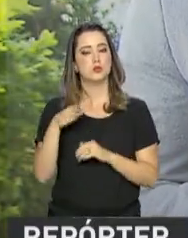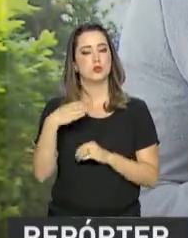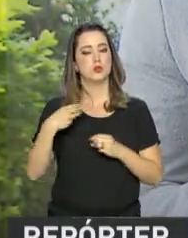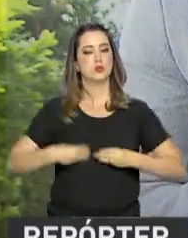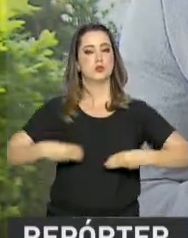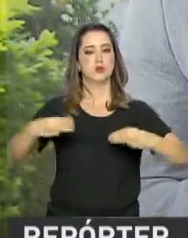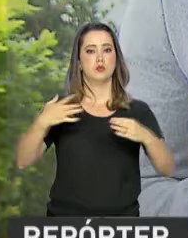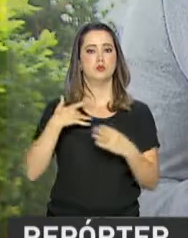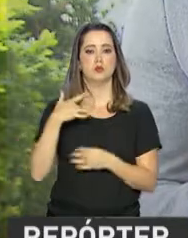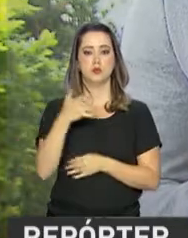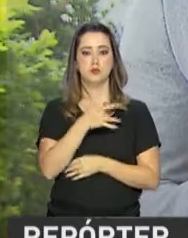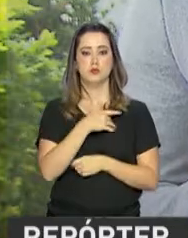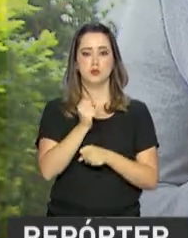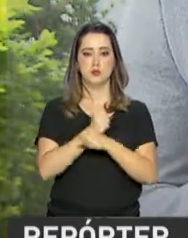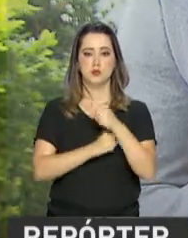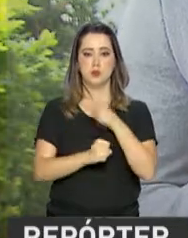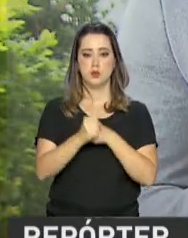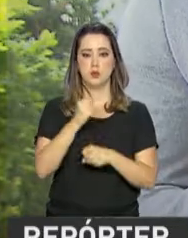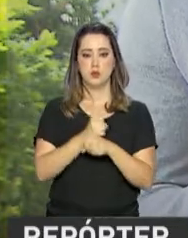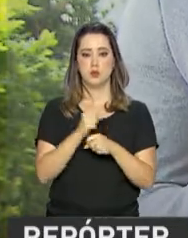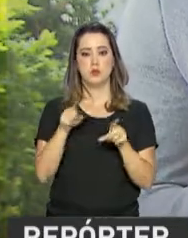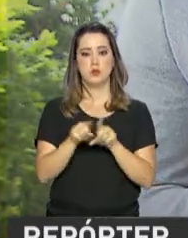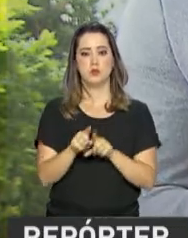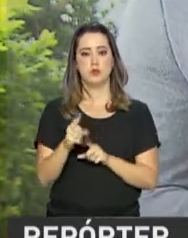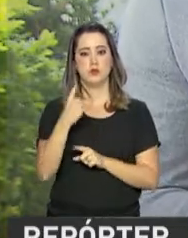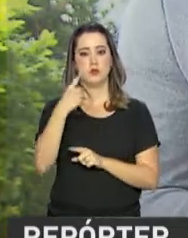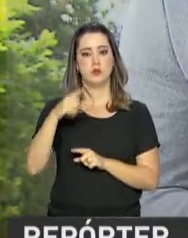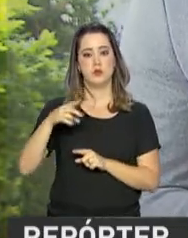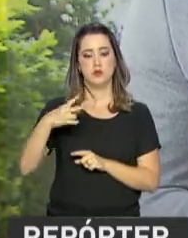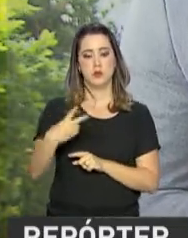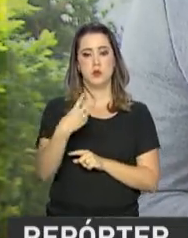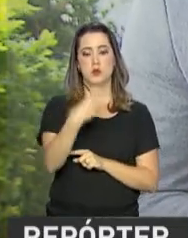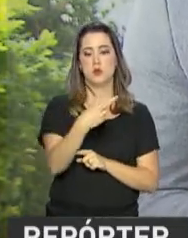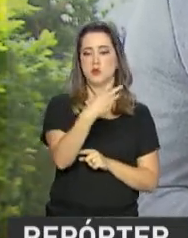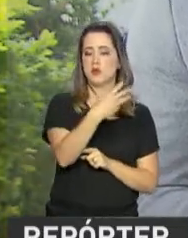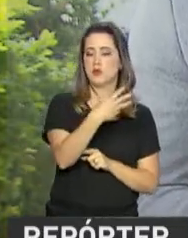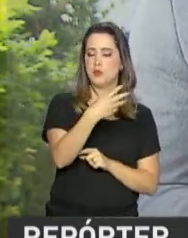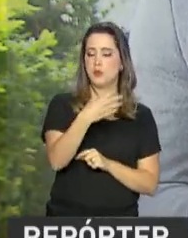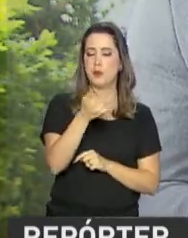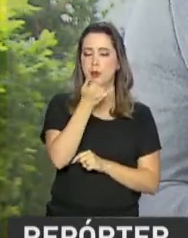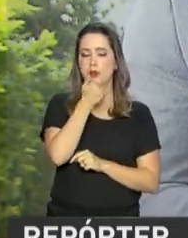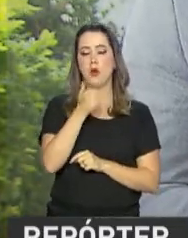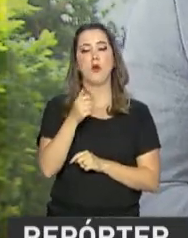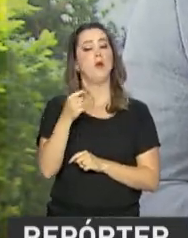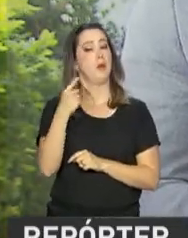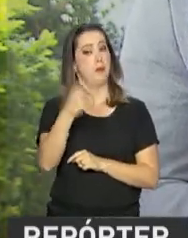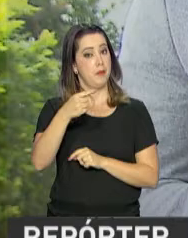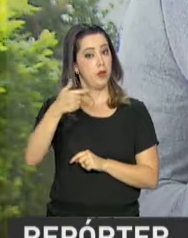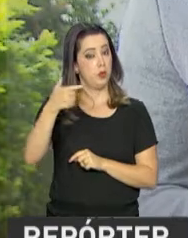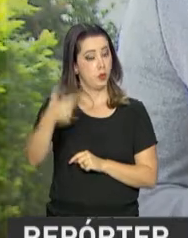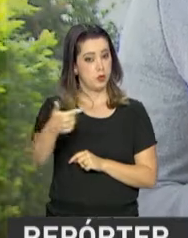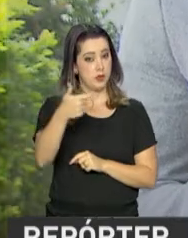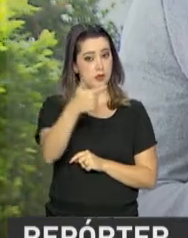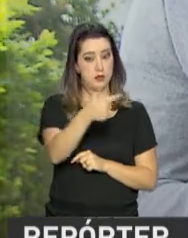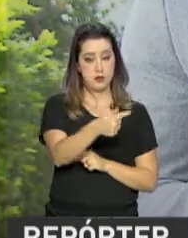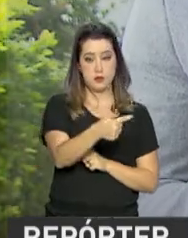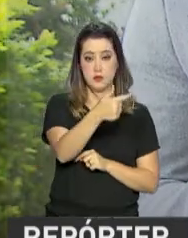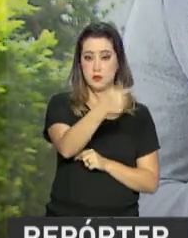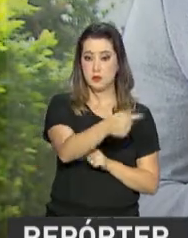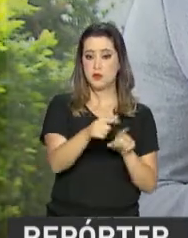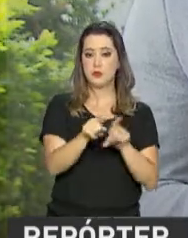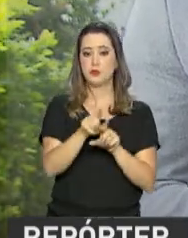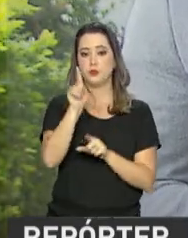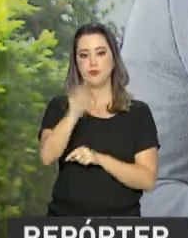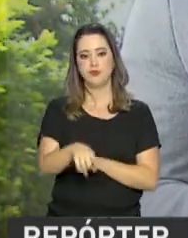da saúde no ano passado foram mil 227 casos de influenza no brasil e 204